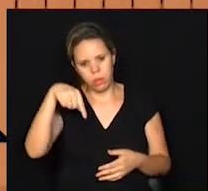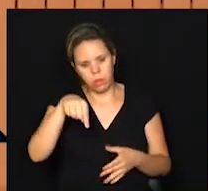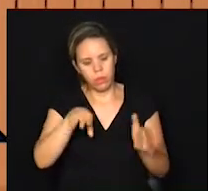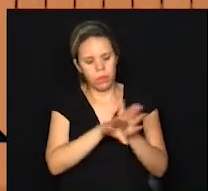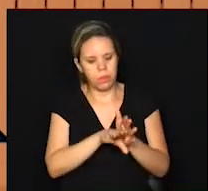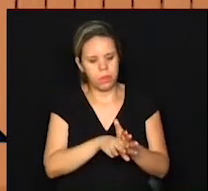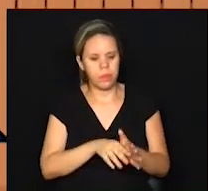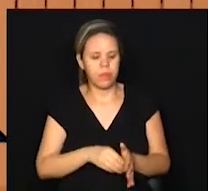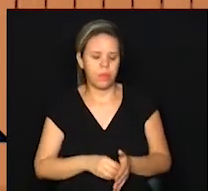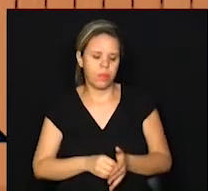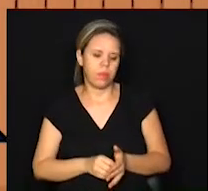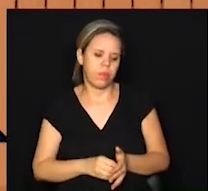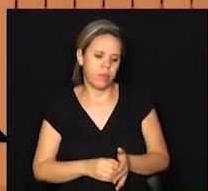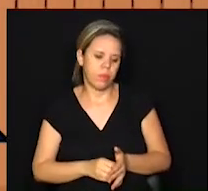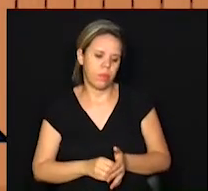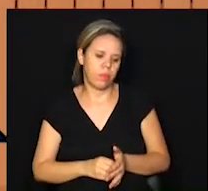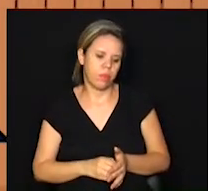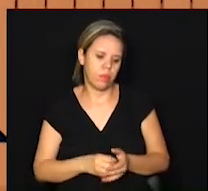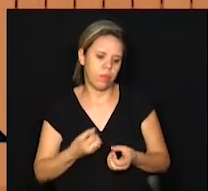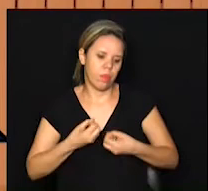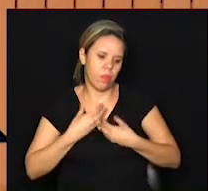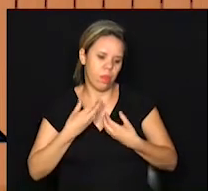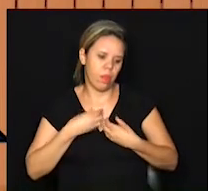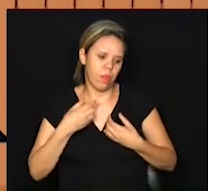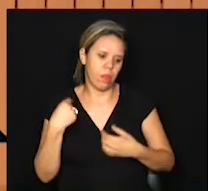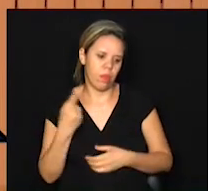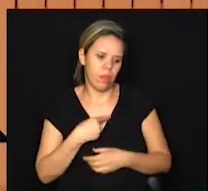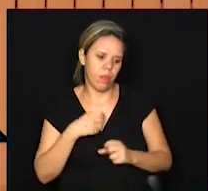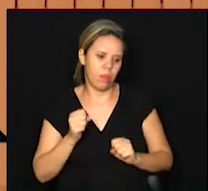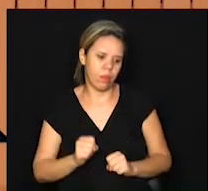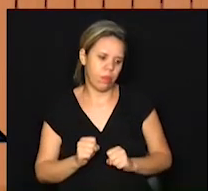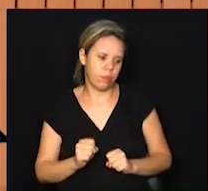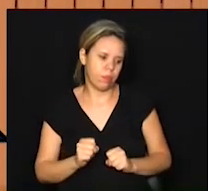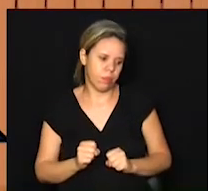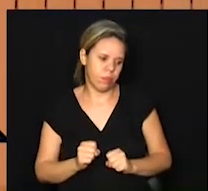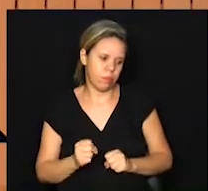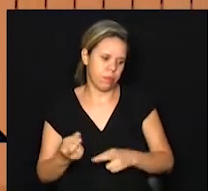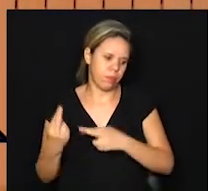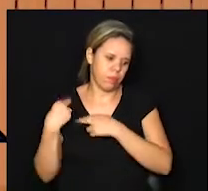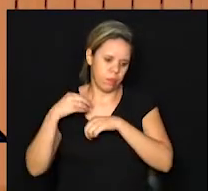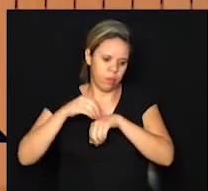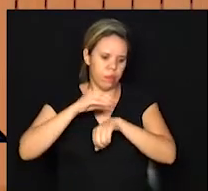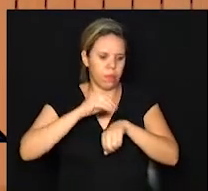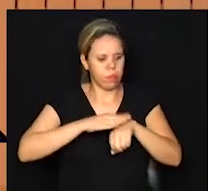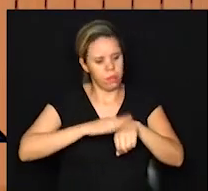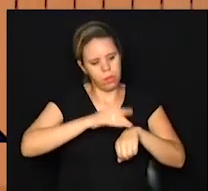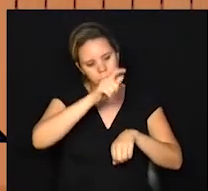chegue as informações, para que a gente possa responsabilizar